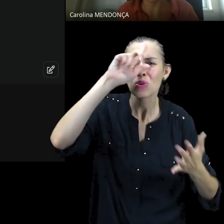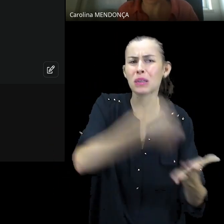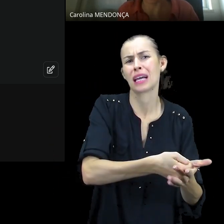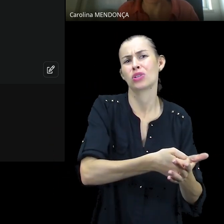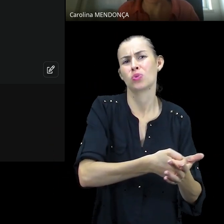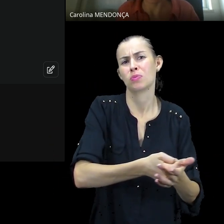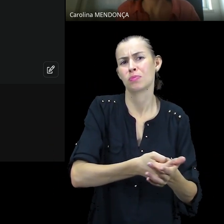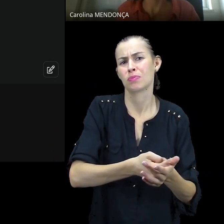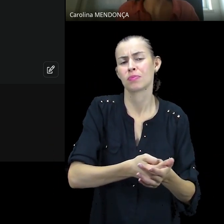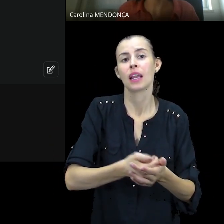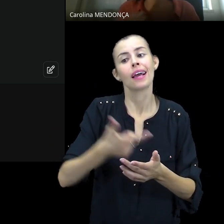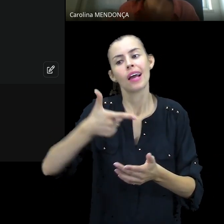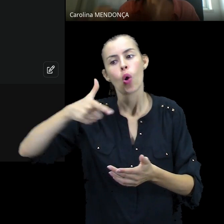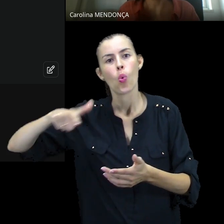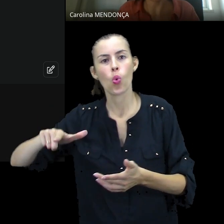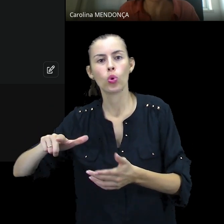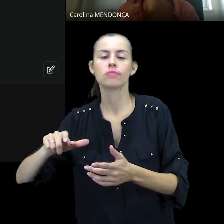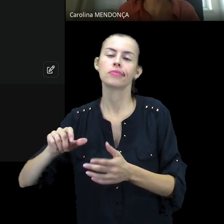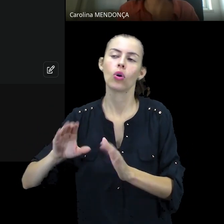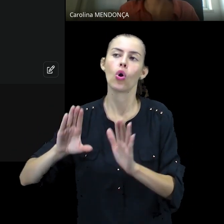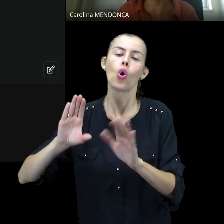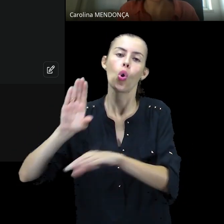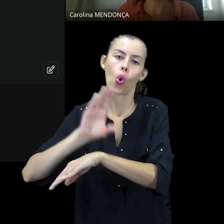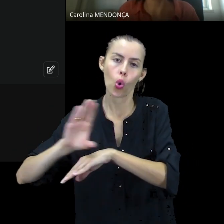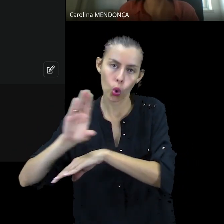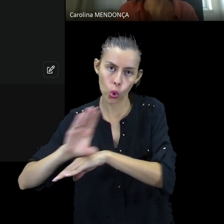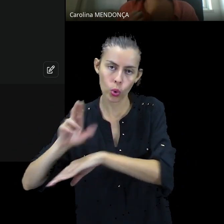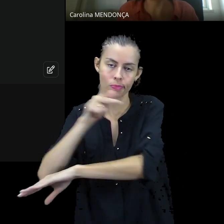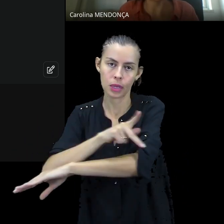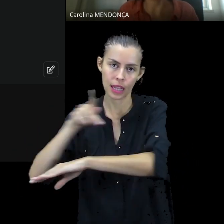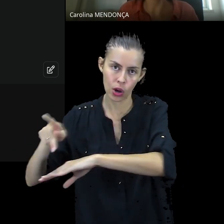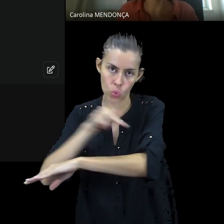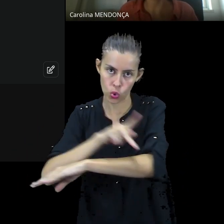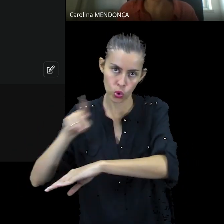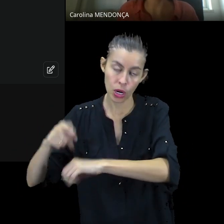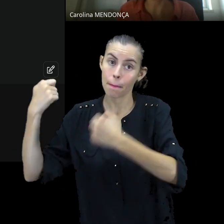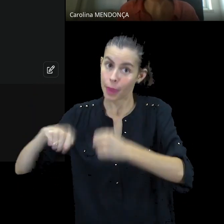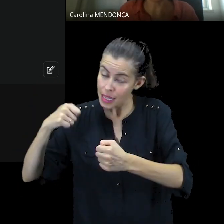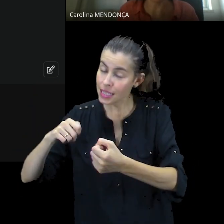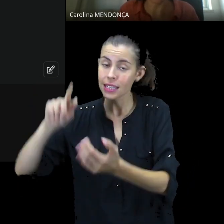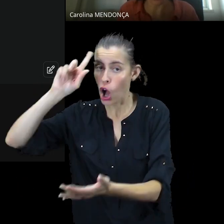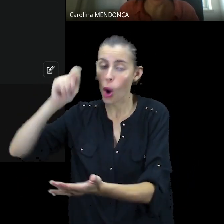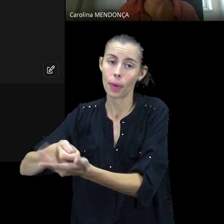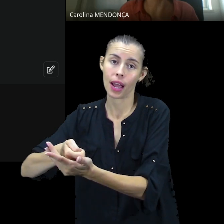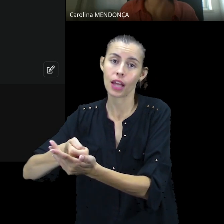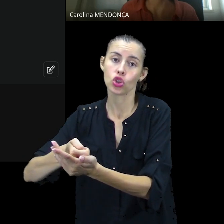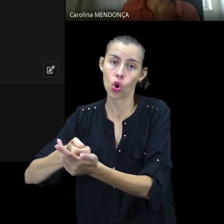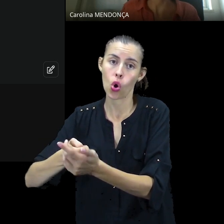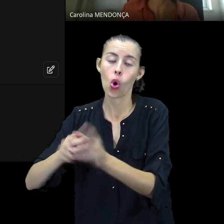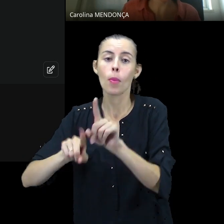outros cursos. Mas também tem que estar presente de maneira interdisciplinar ou transversal por todo o